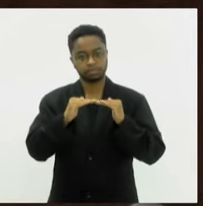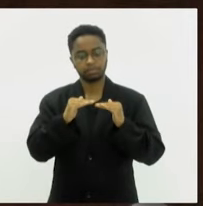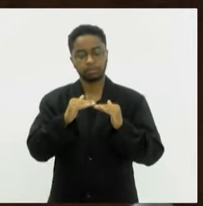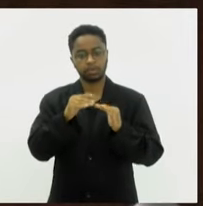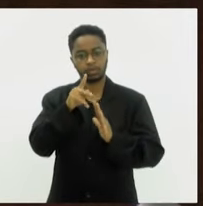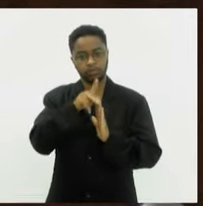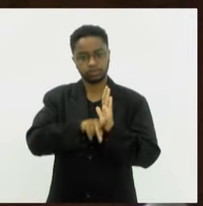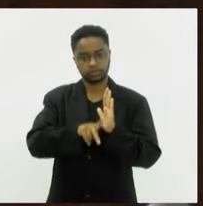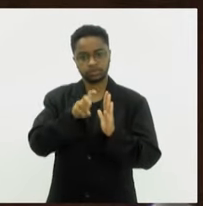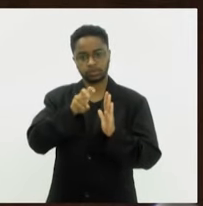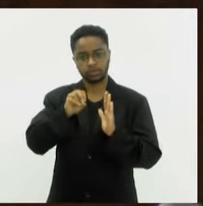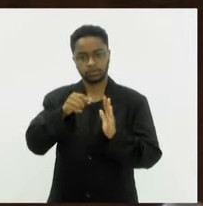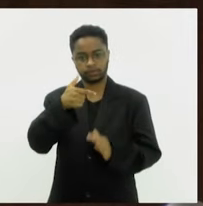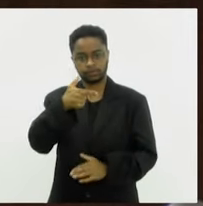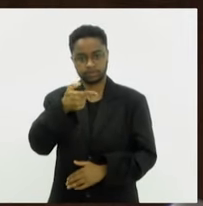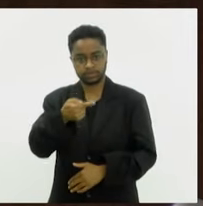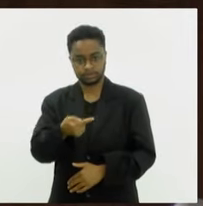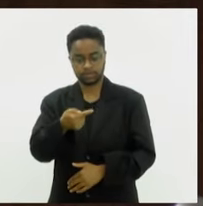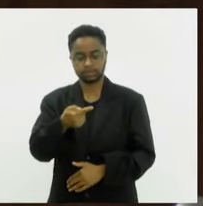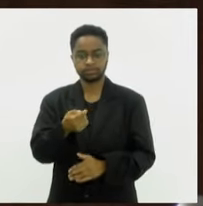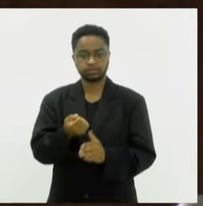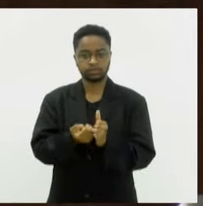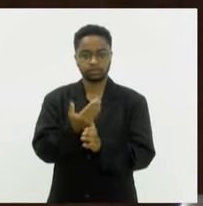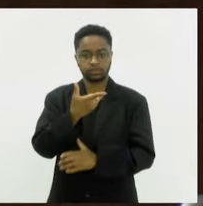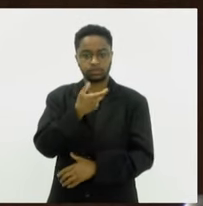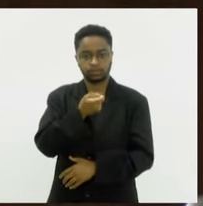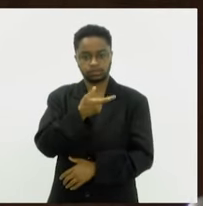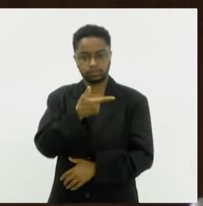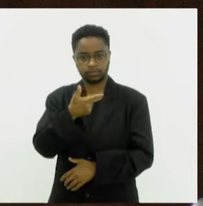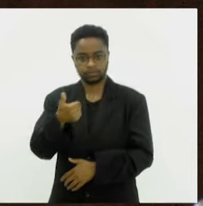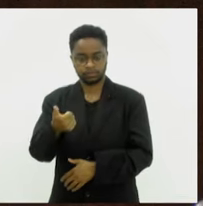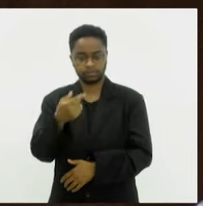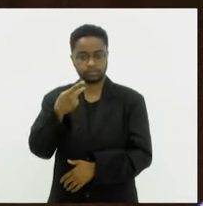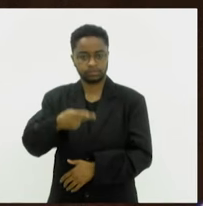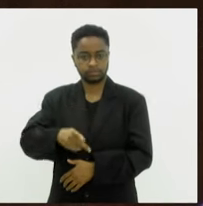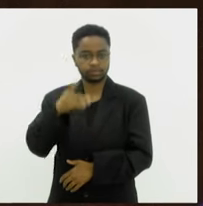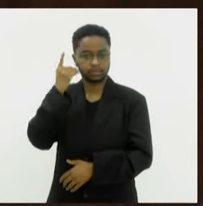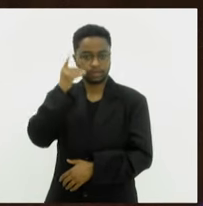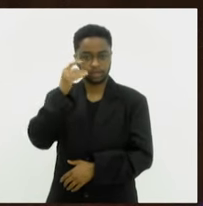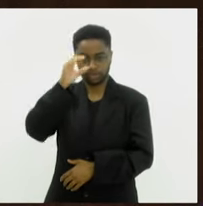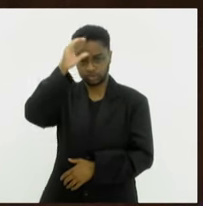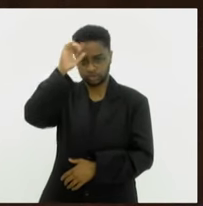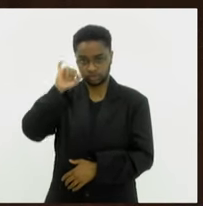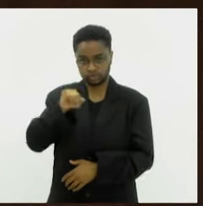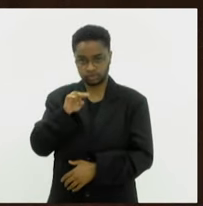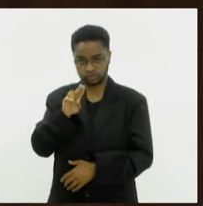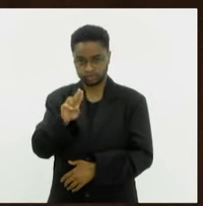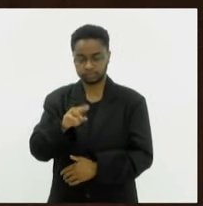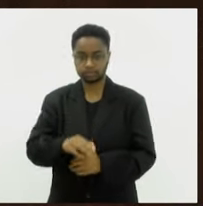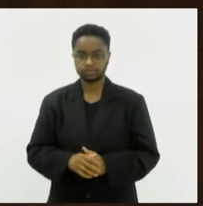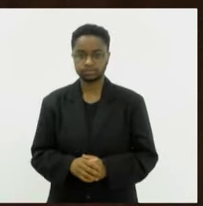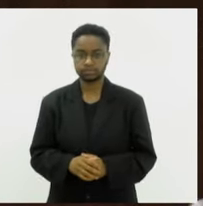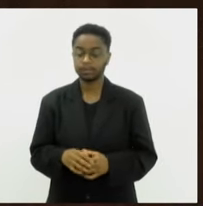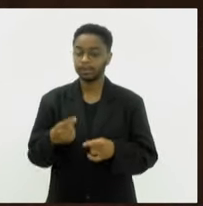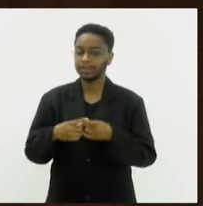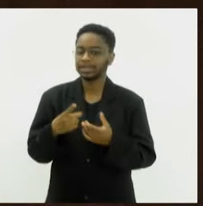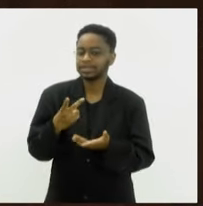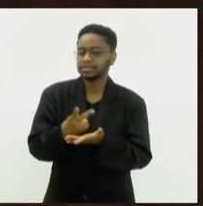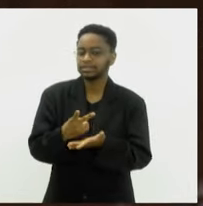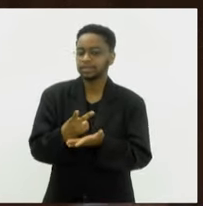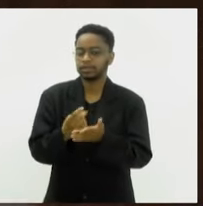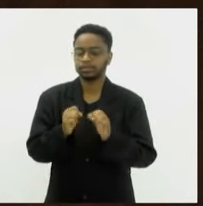projeto 5027 de 21 da deputada Tia Ju, né? Sempre